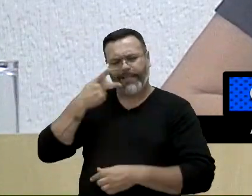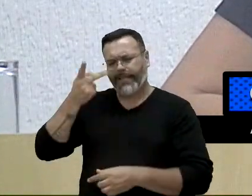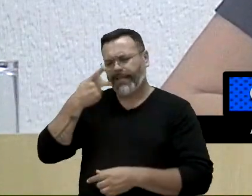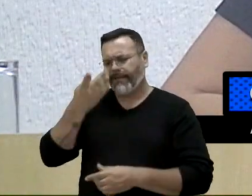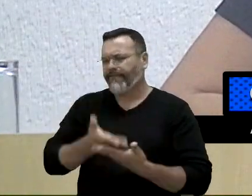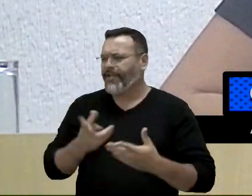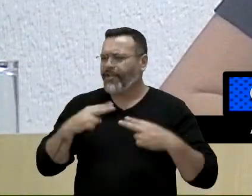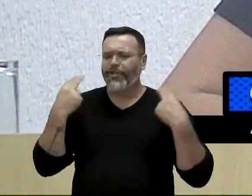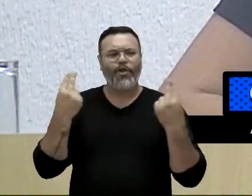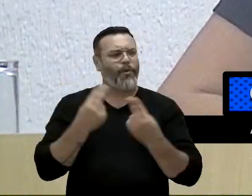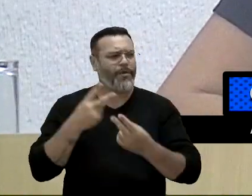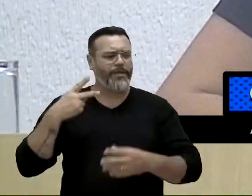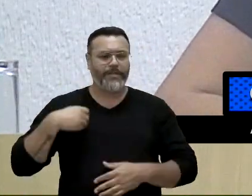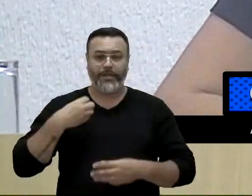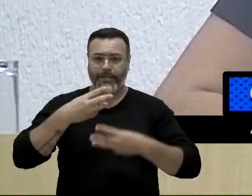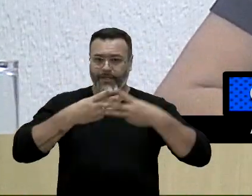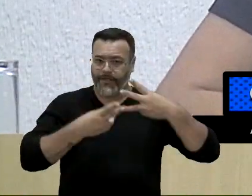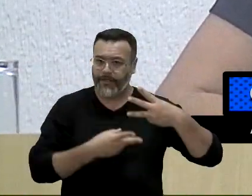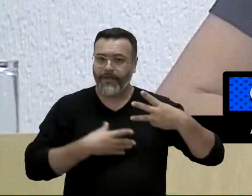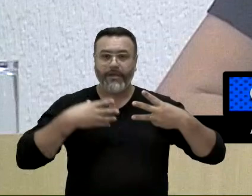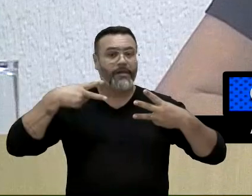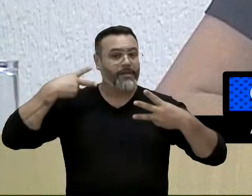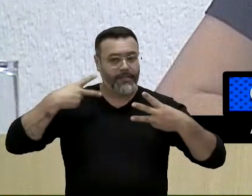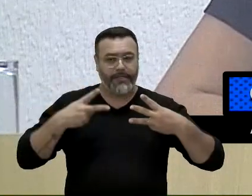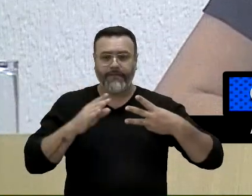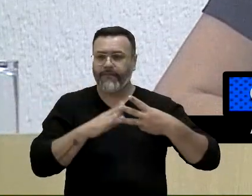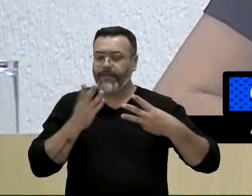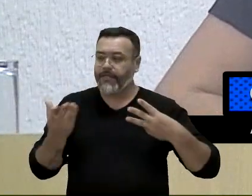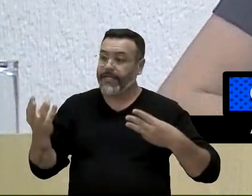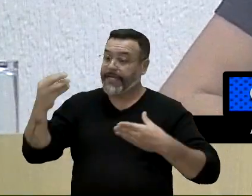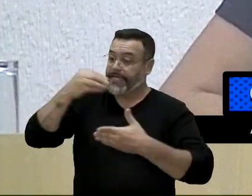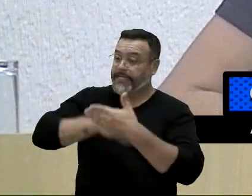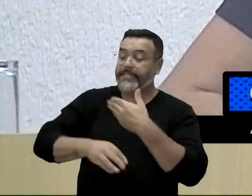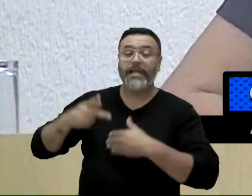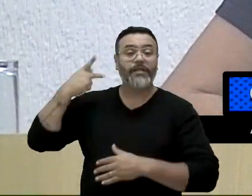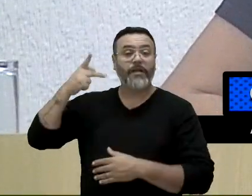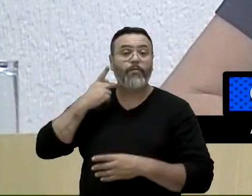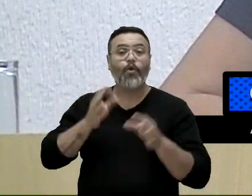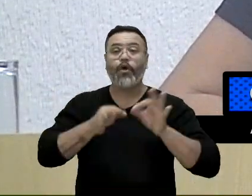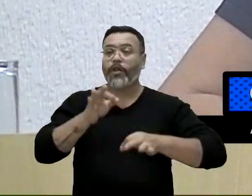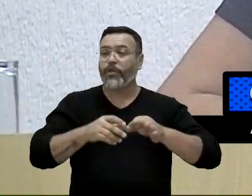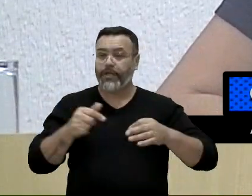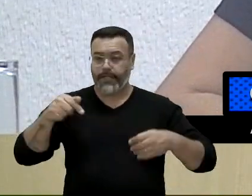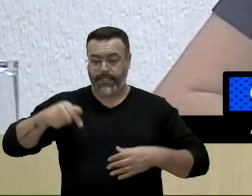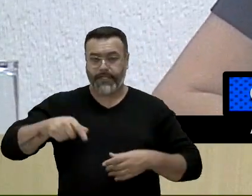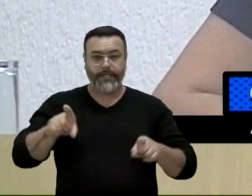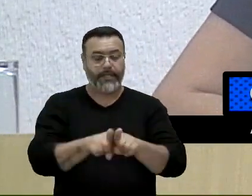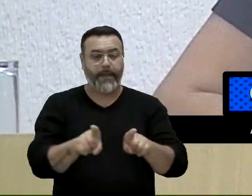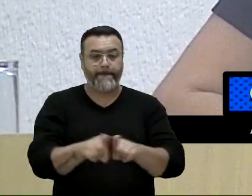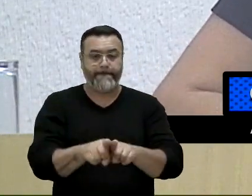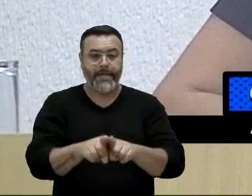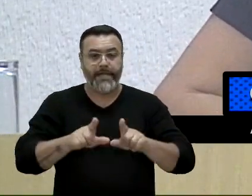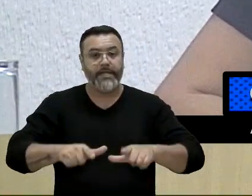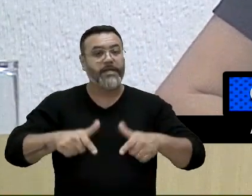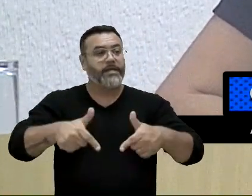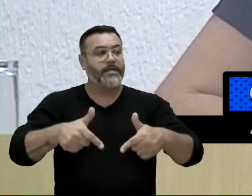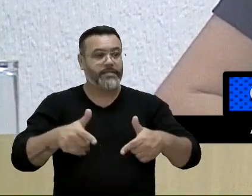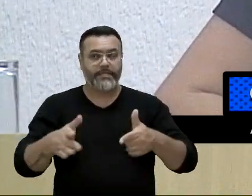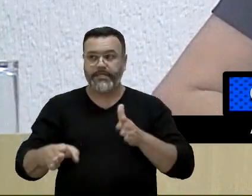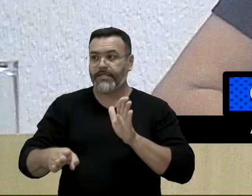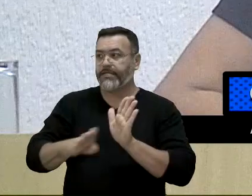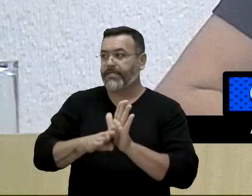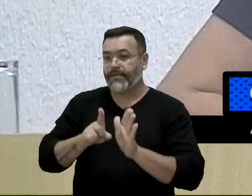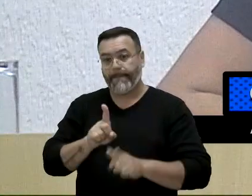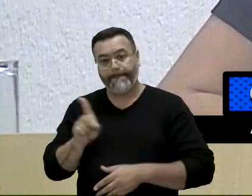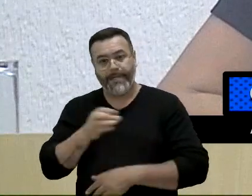estarmos cumprindo, estarmos na procuradoria, né, estarmos juntas nessa ação também, que chegou primeiro para